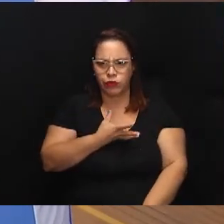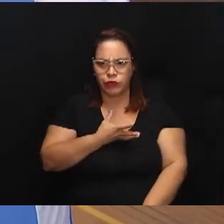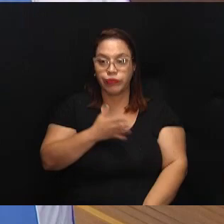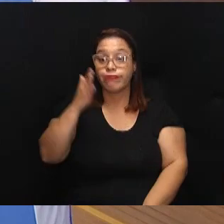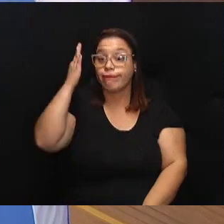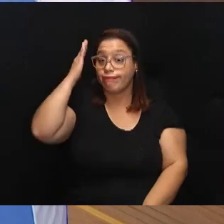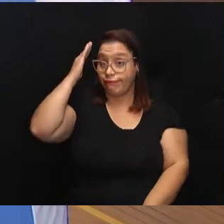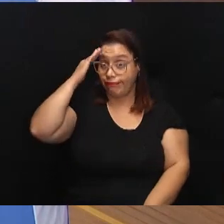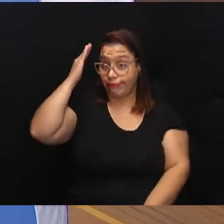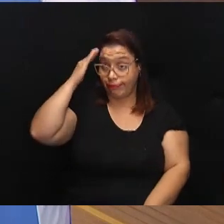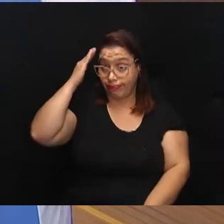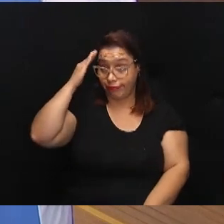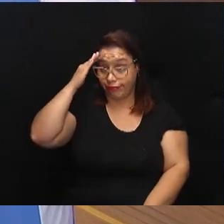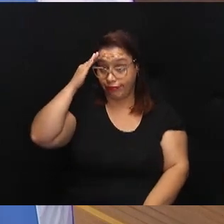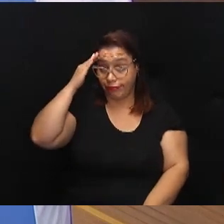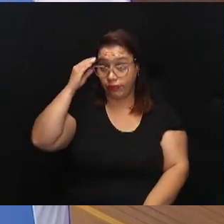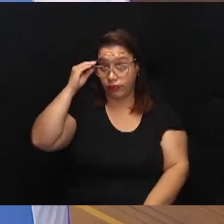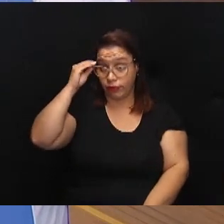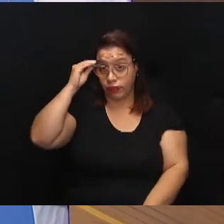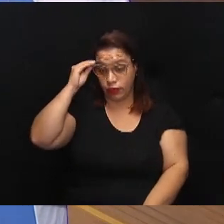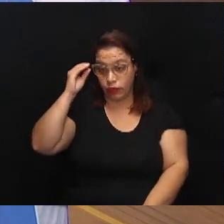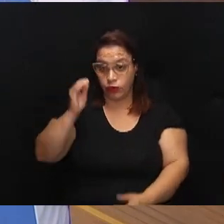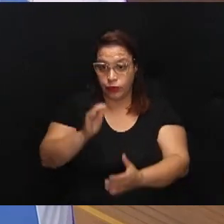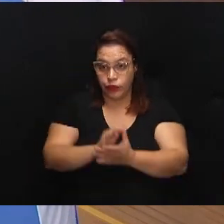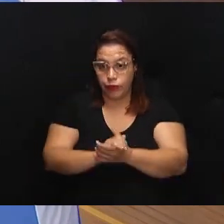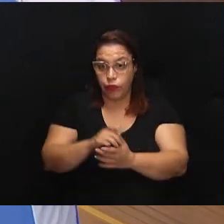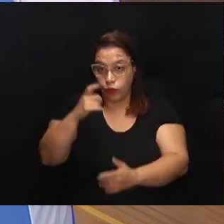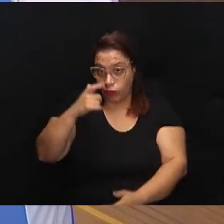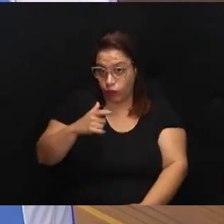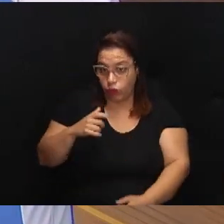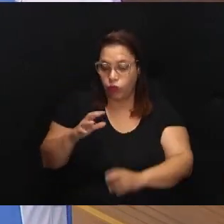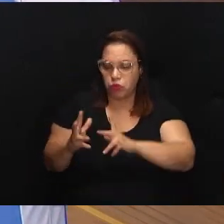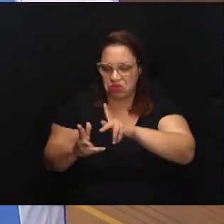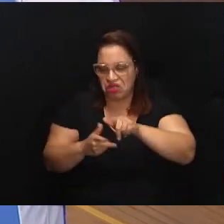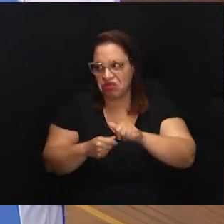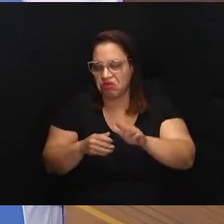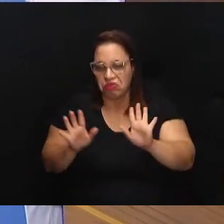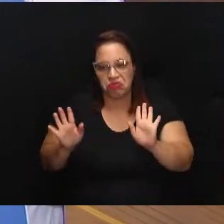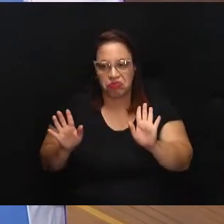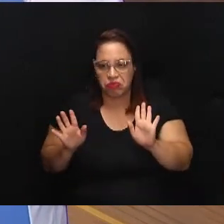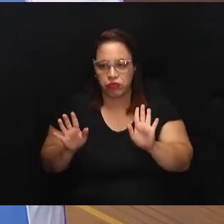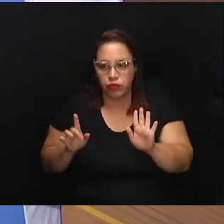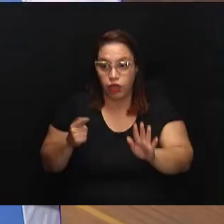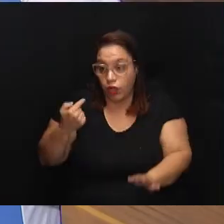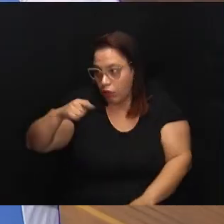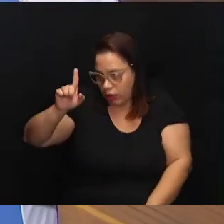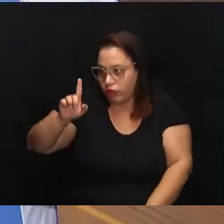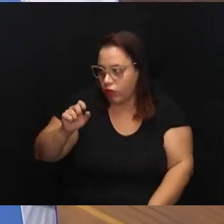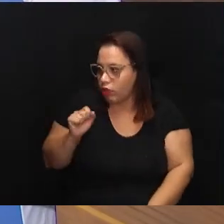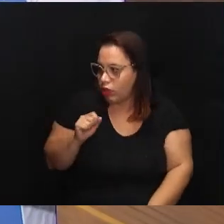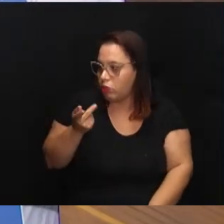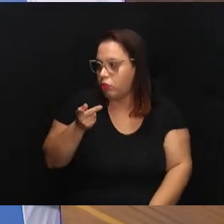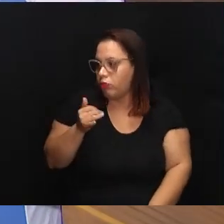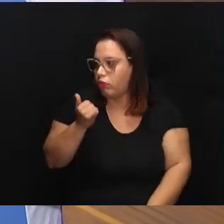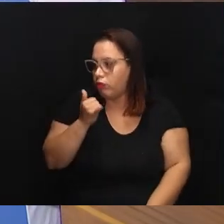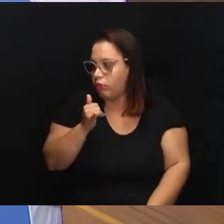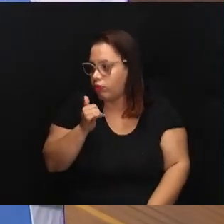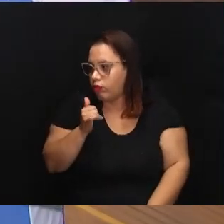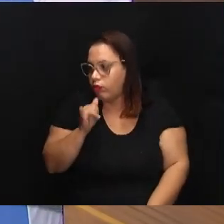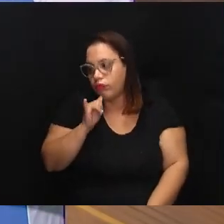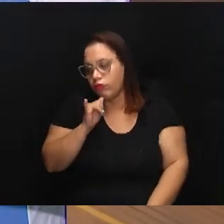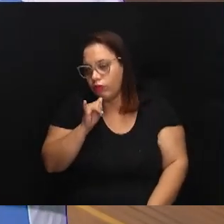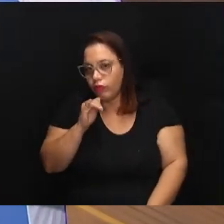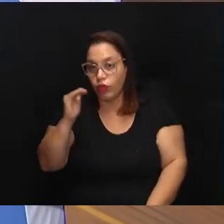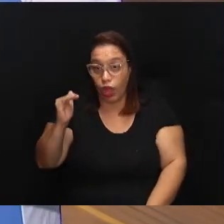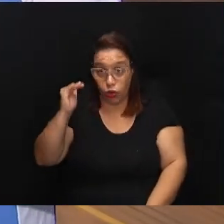gente sabe que para, quem sabe, né, os perfis internacionais, que vai jogar para fora, com certeza o